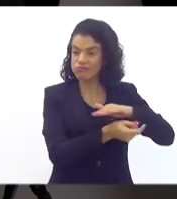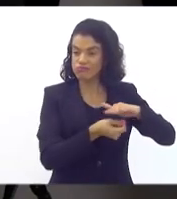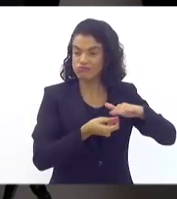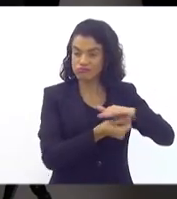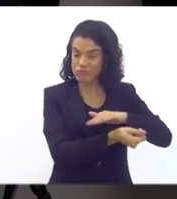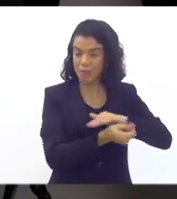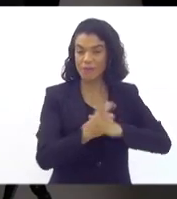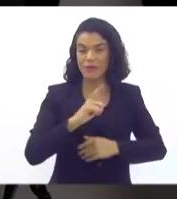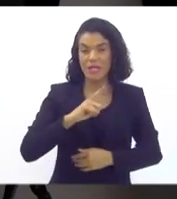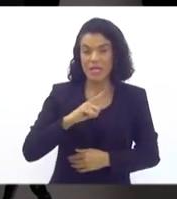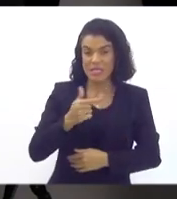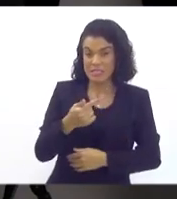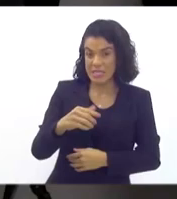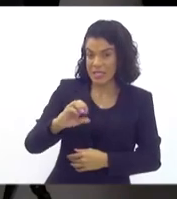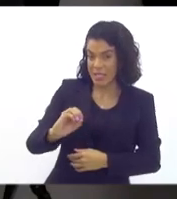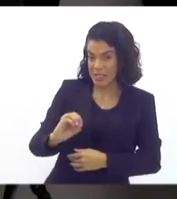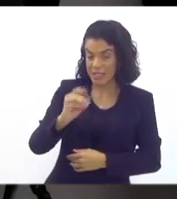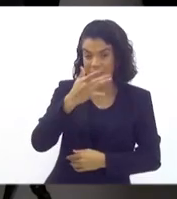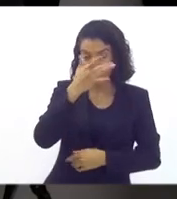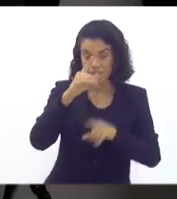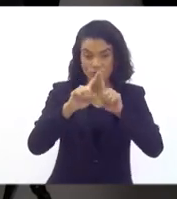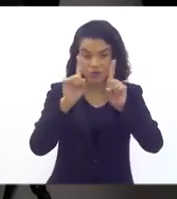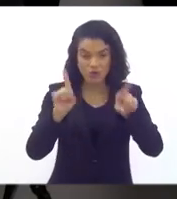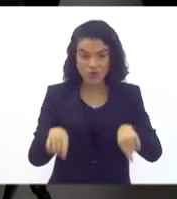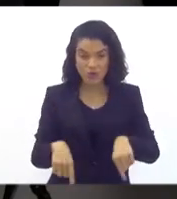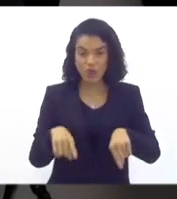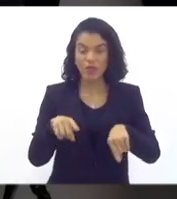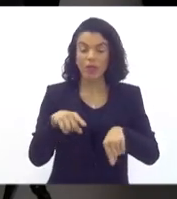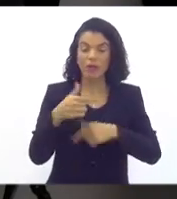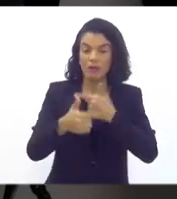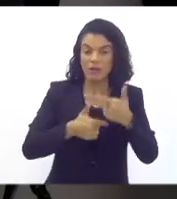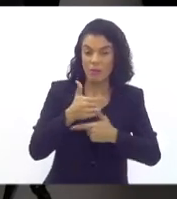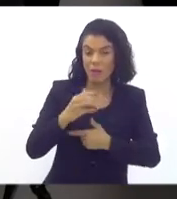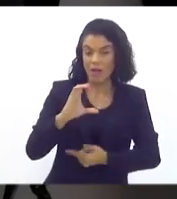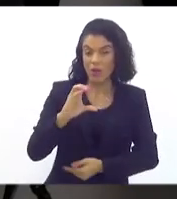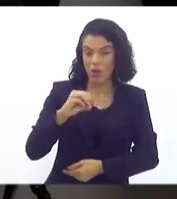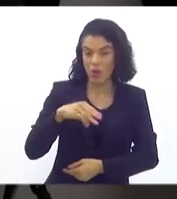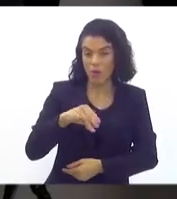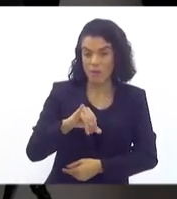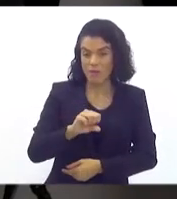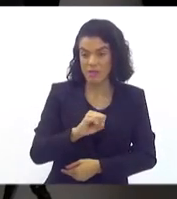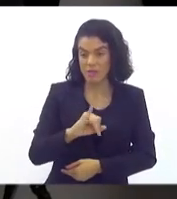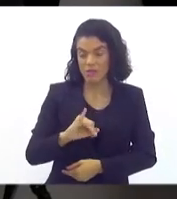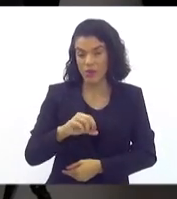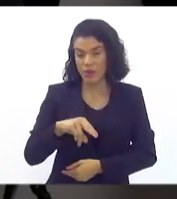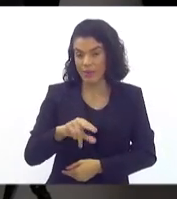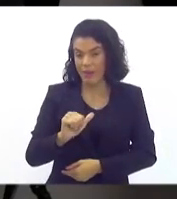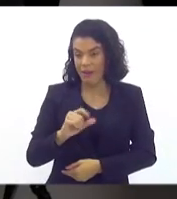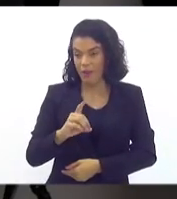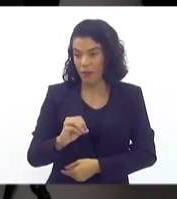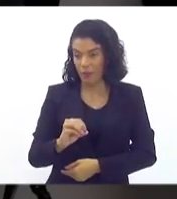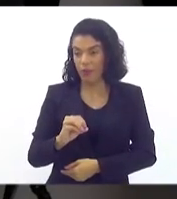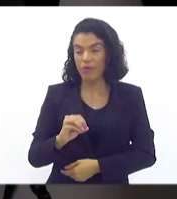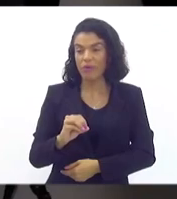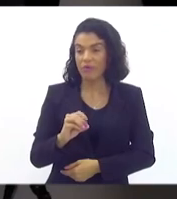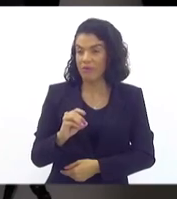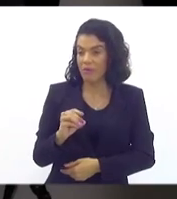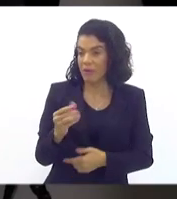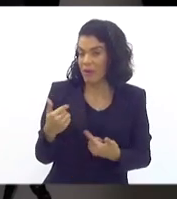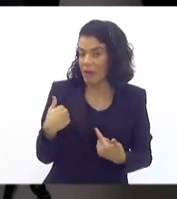comissionados que eu também não sabia não sei se esses companheiros sabiam é e a gente não tem